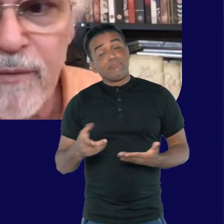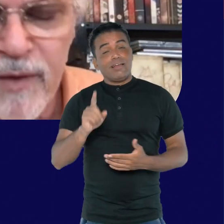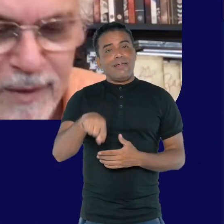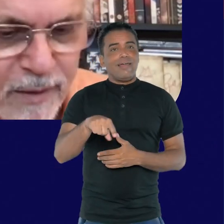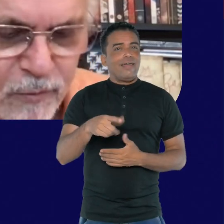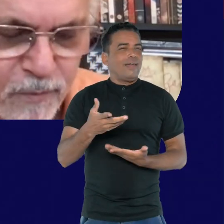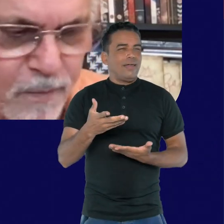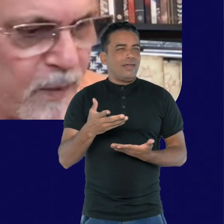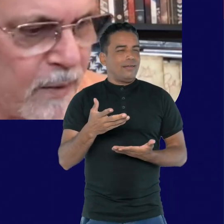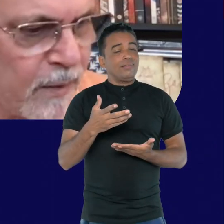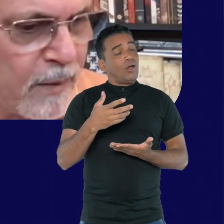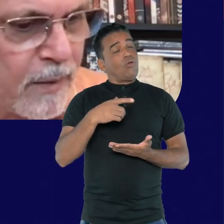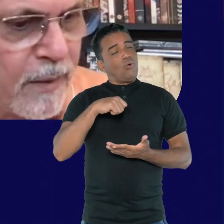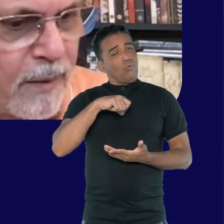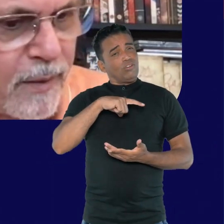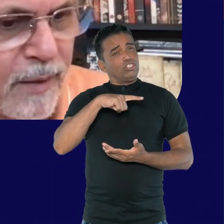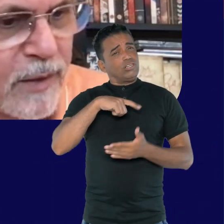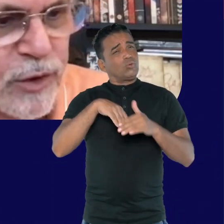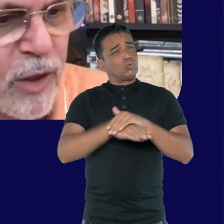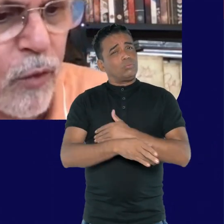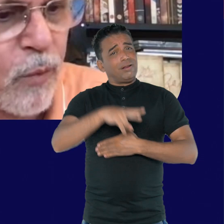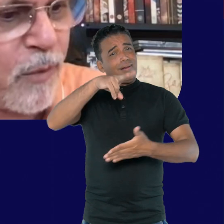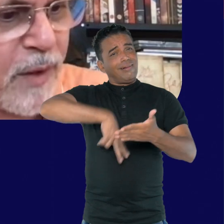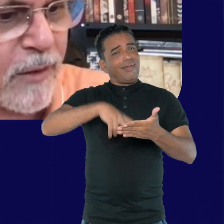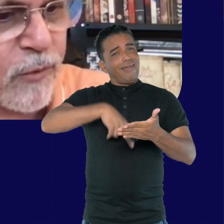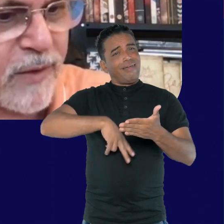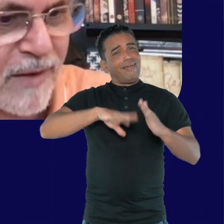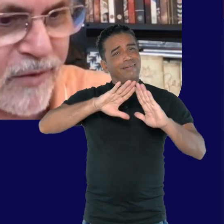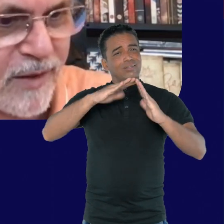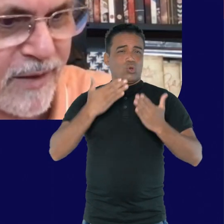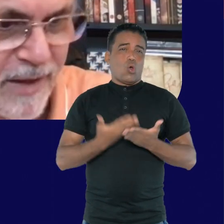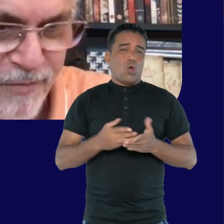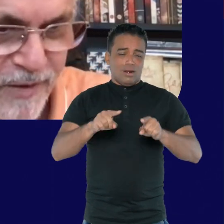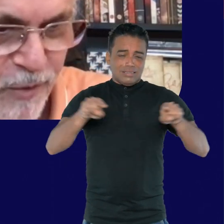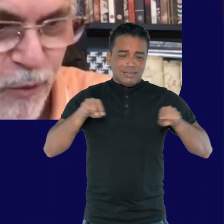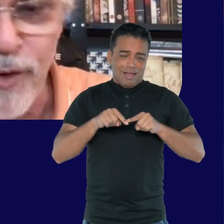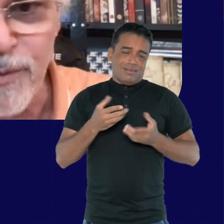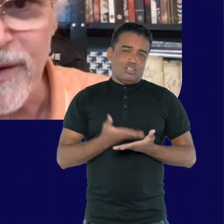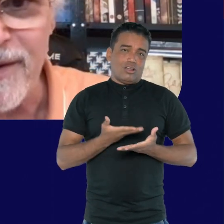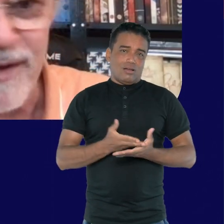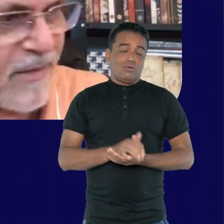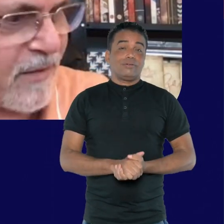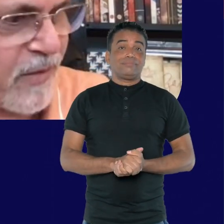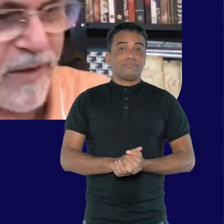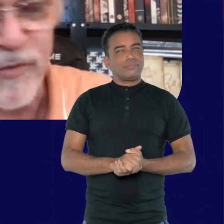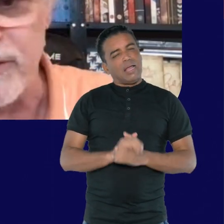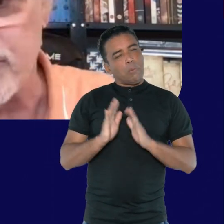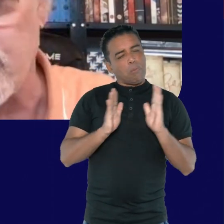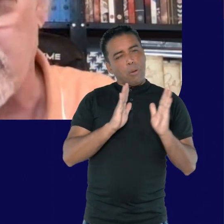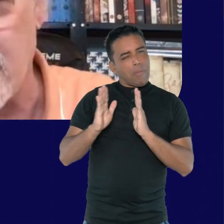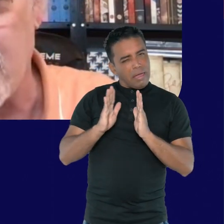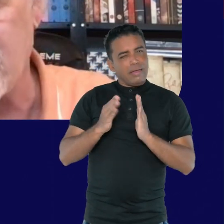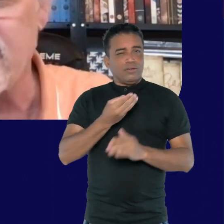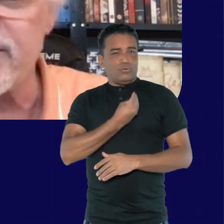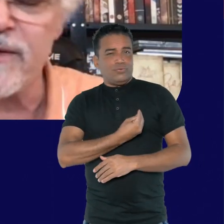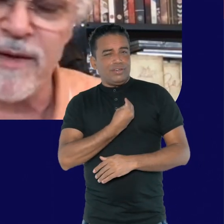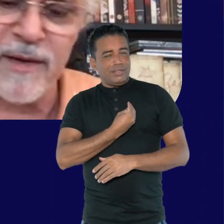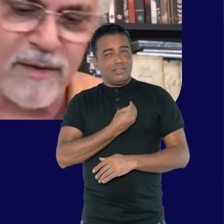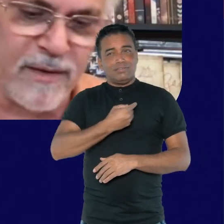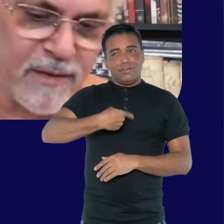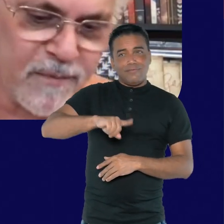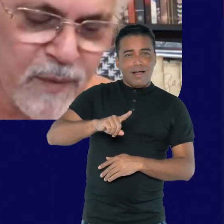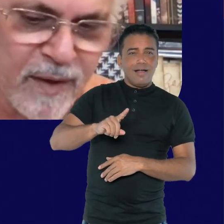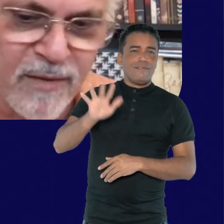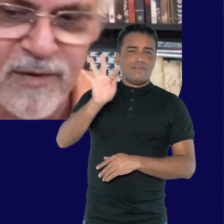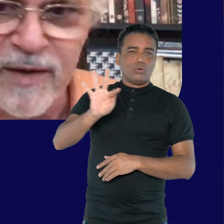Então, eu ficava lendo. E aí chegou o momento da vida, e a vida cobra, né? Você faz vestibular, você